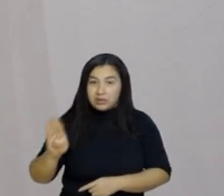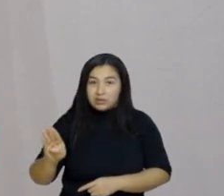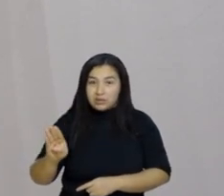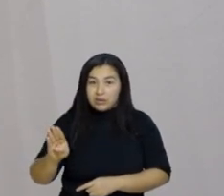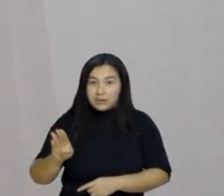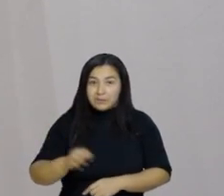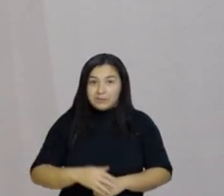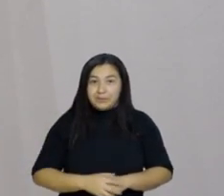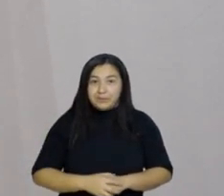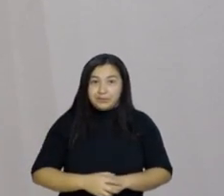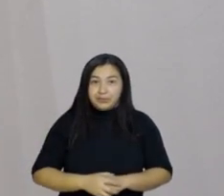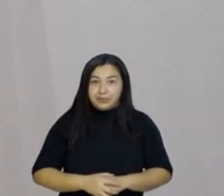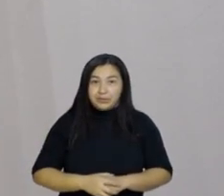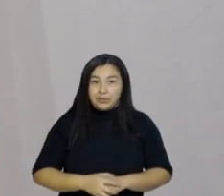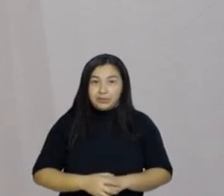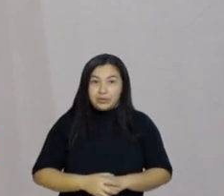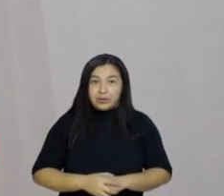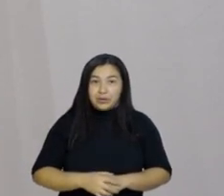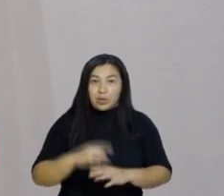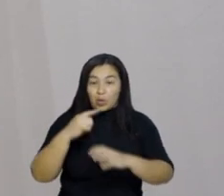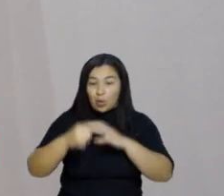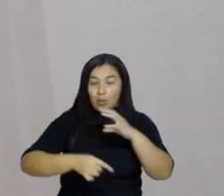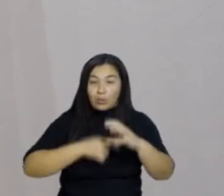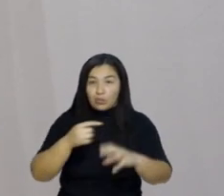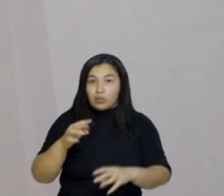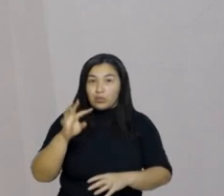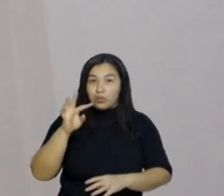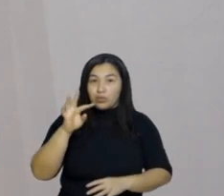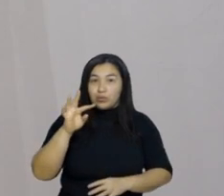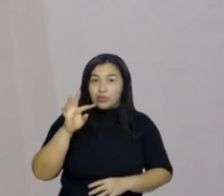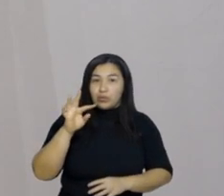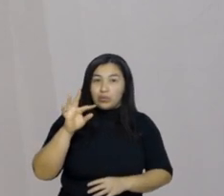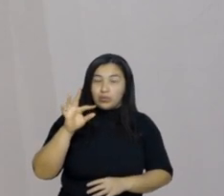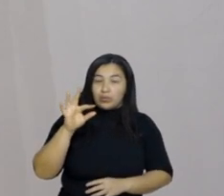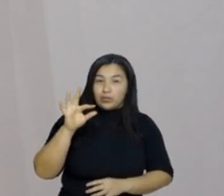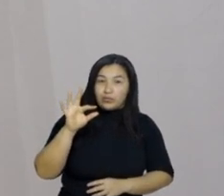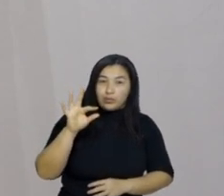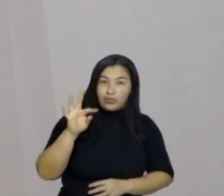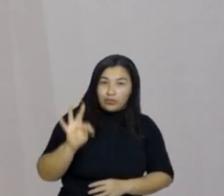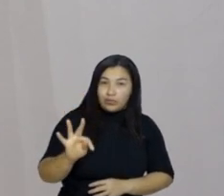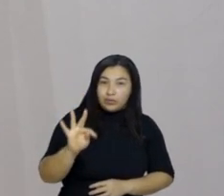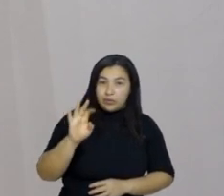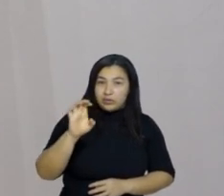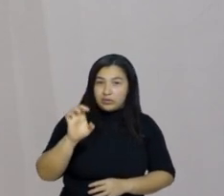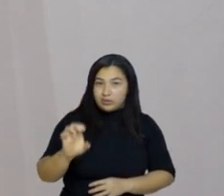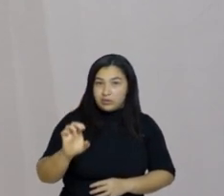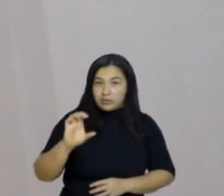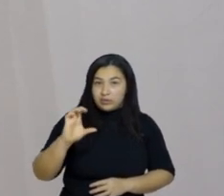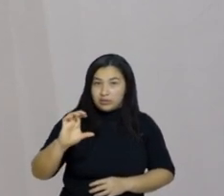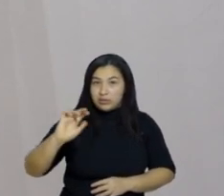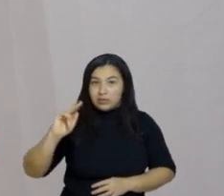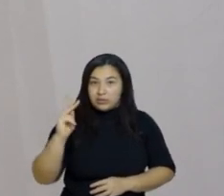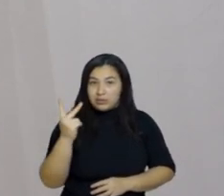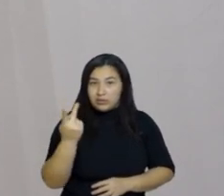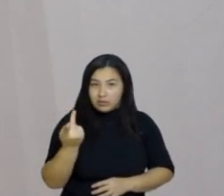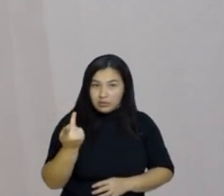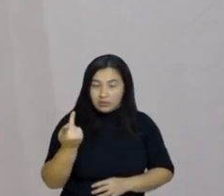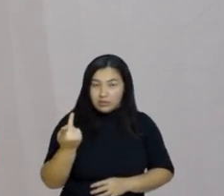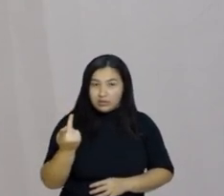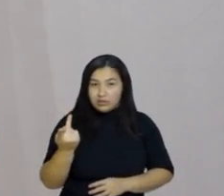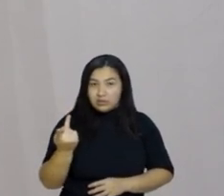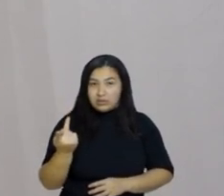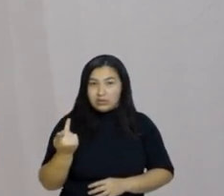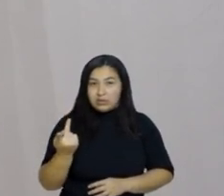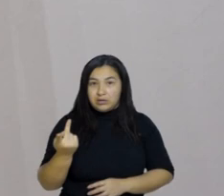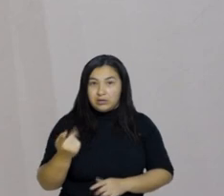Mundoteca. Mundoteca é uma biblioteca montada com o apoio do governo federal no Complexo Cultural Marcílio Dias,